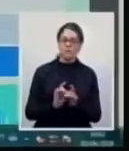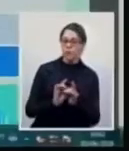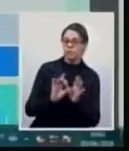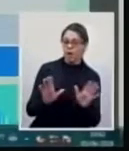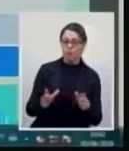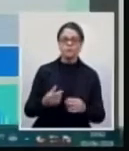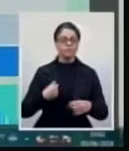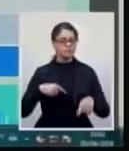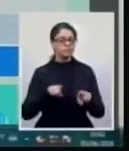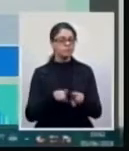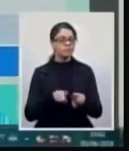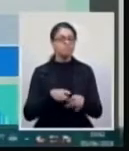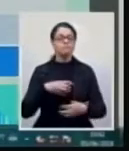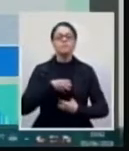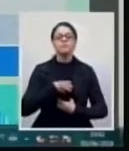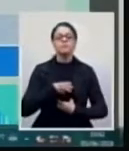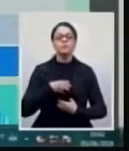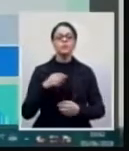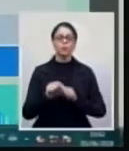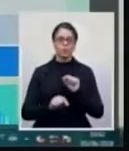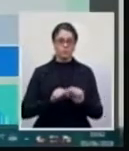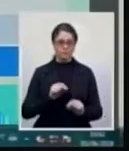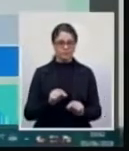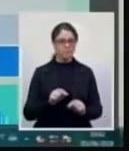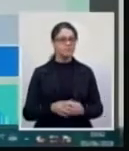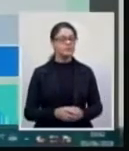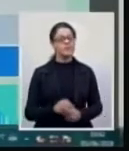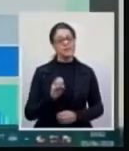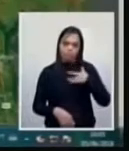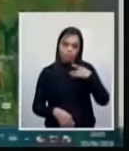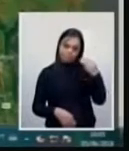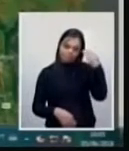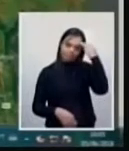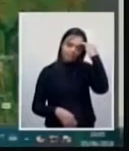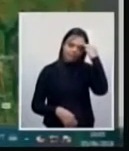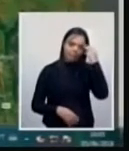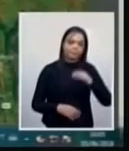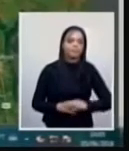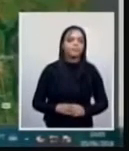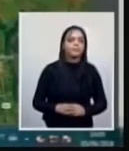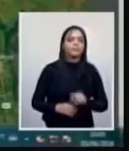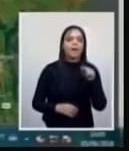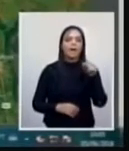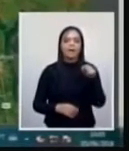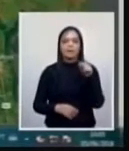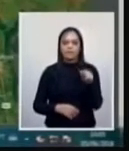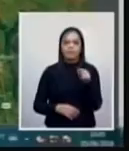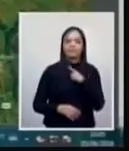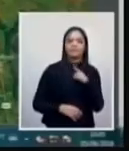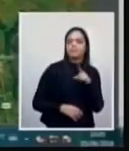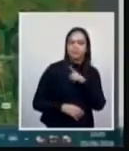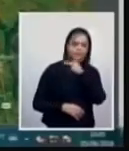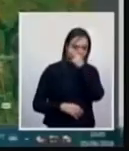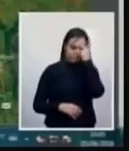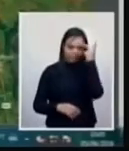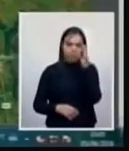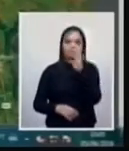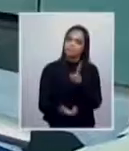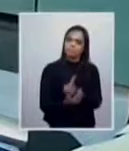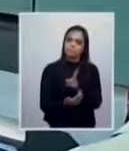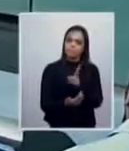que atendem a população, apresentando a área de cobertura dos 99 pontos de atenção, além de